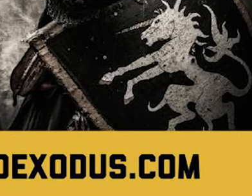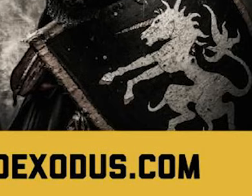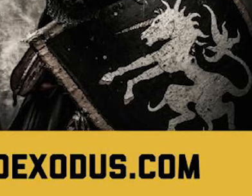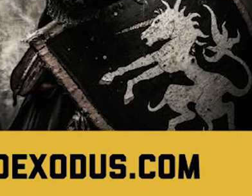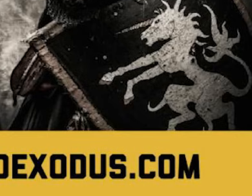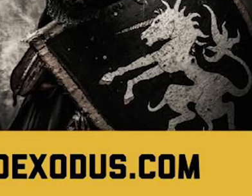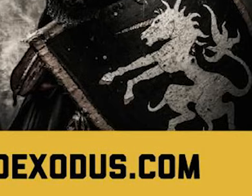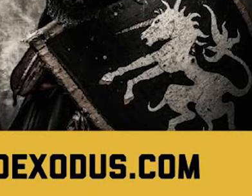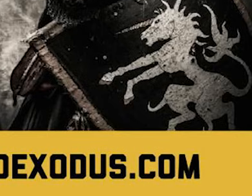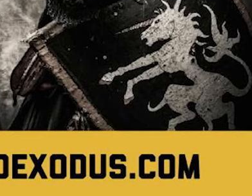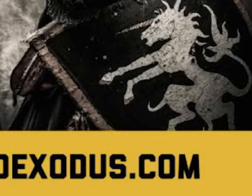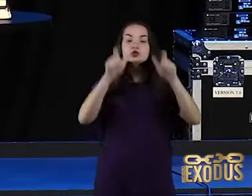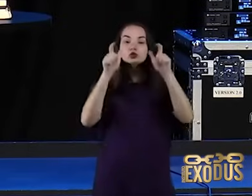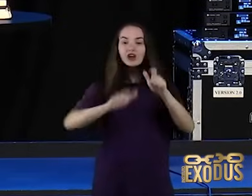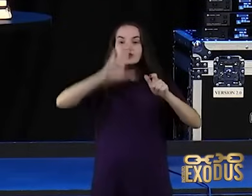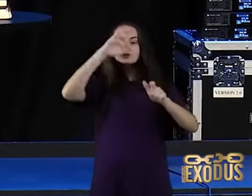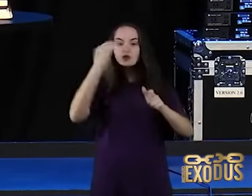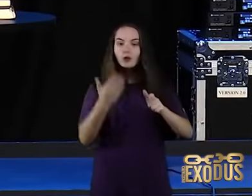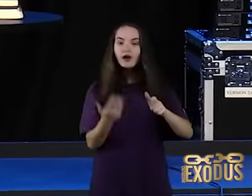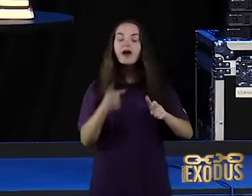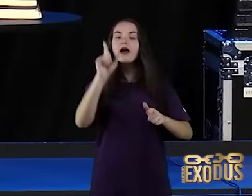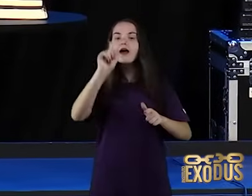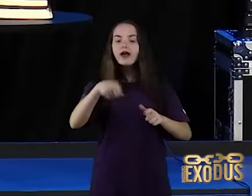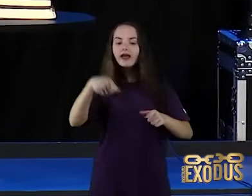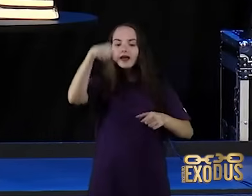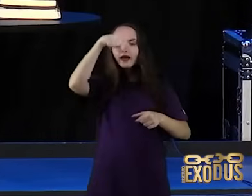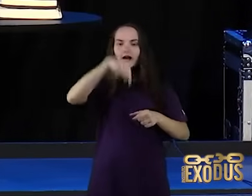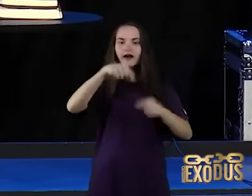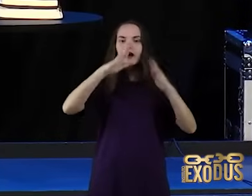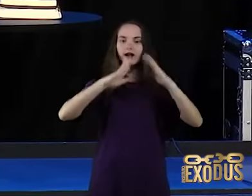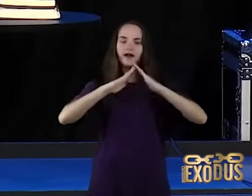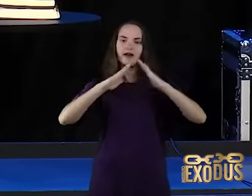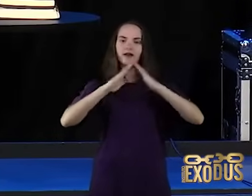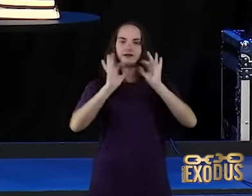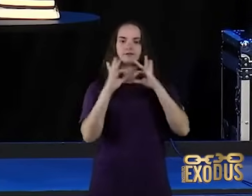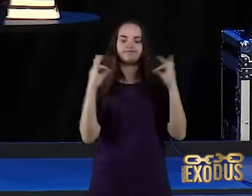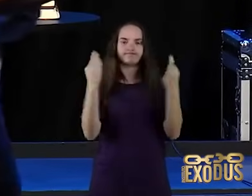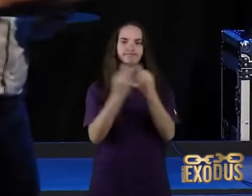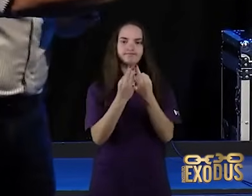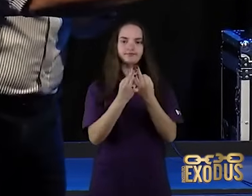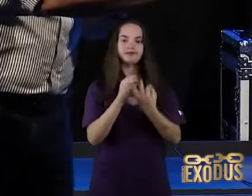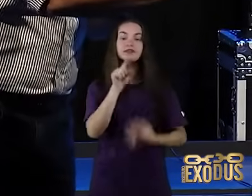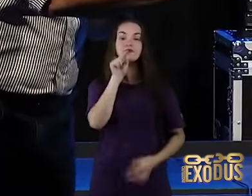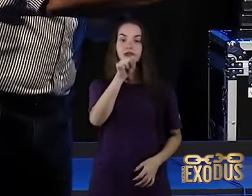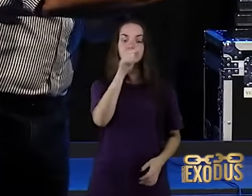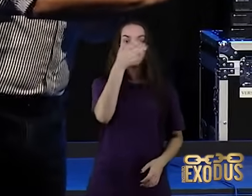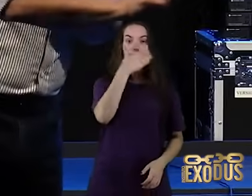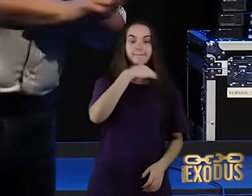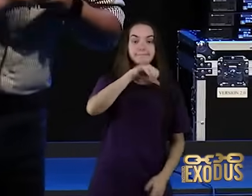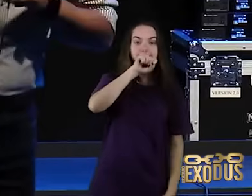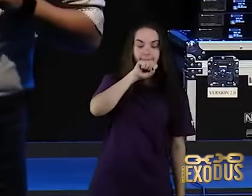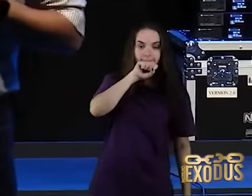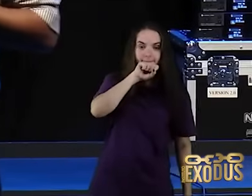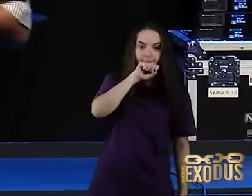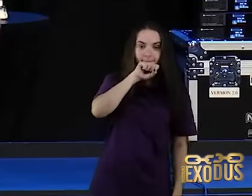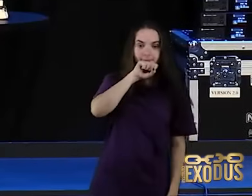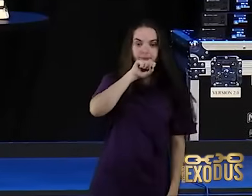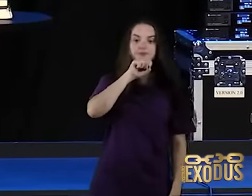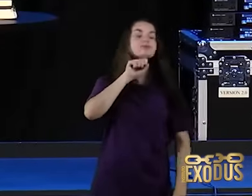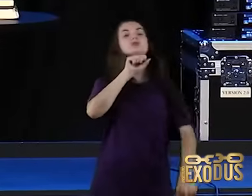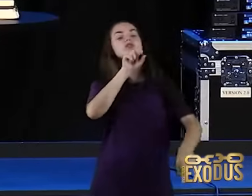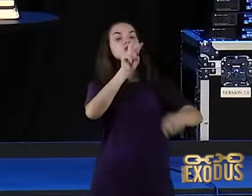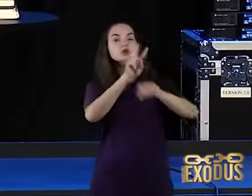lugar de honra é a sua casa olha olha para mim se você que é pai tratar